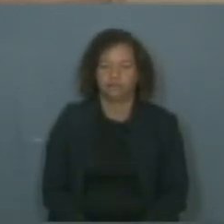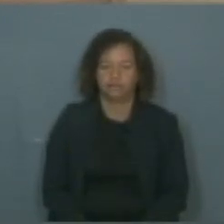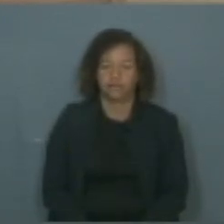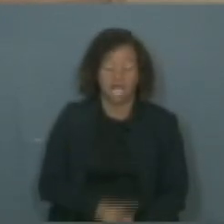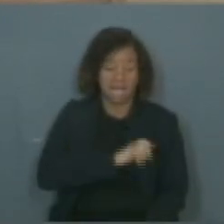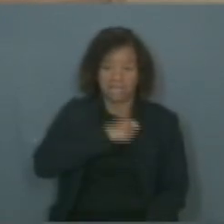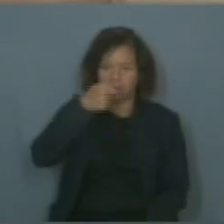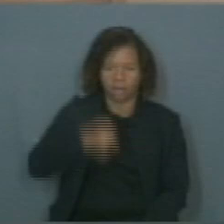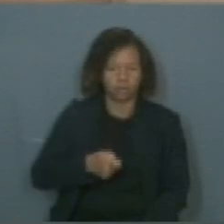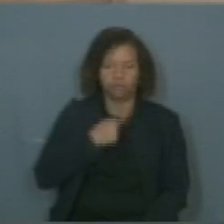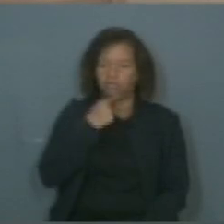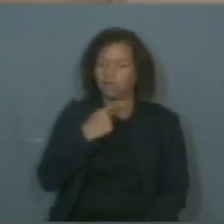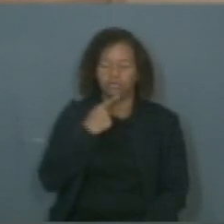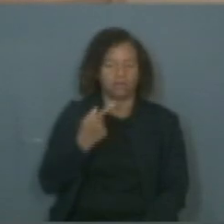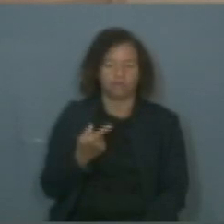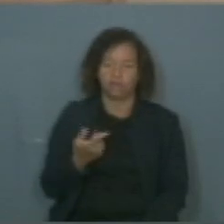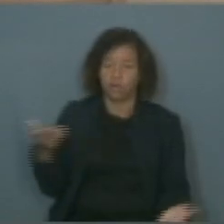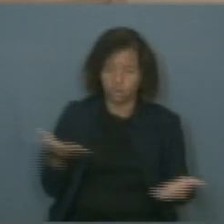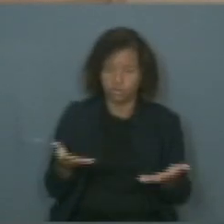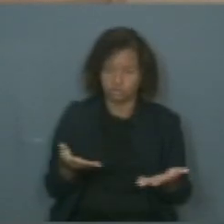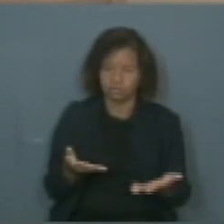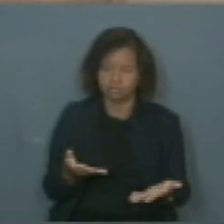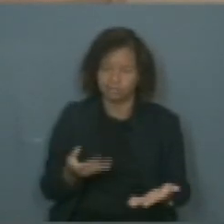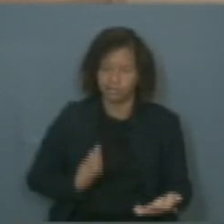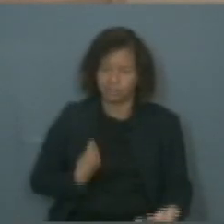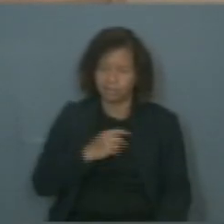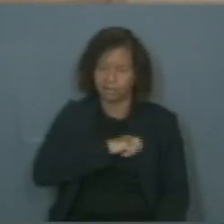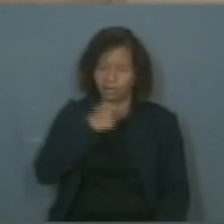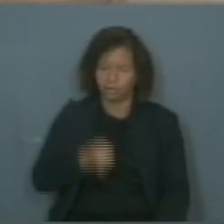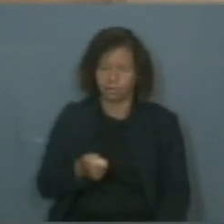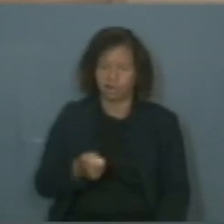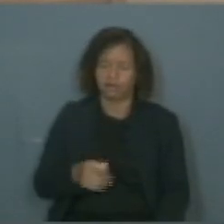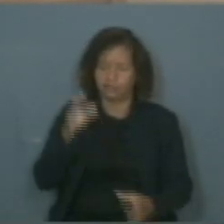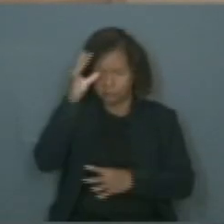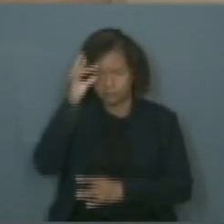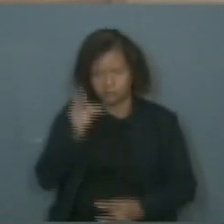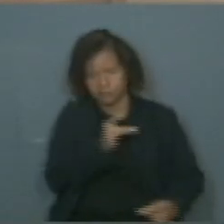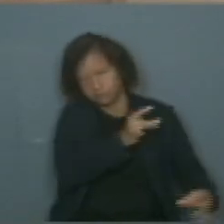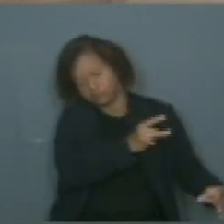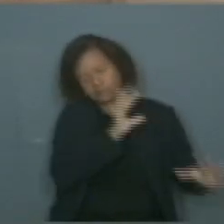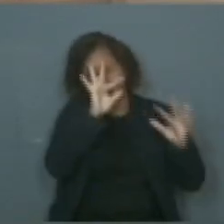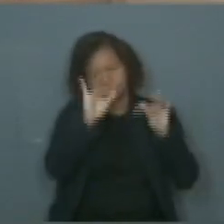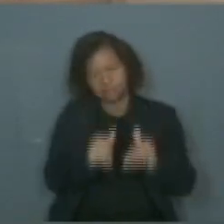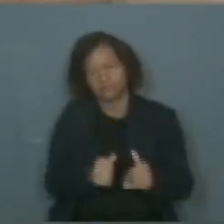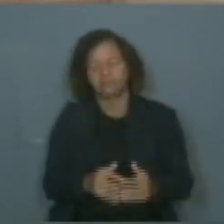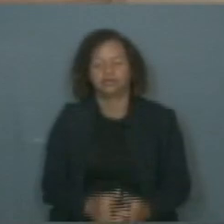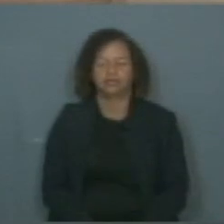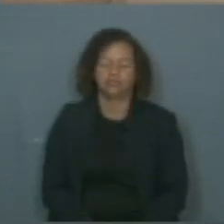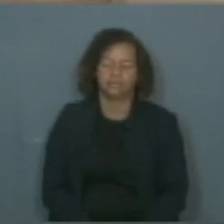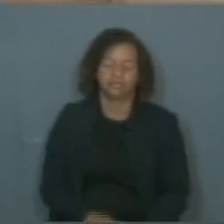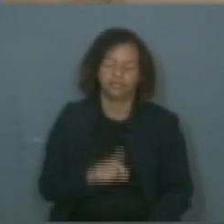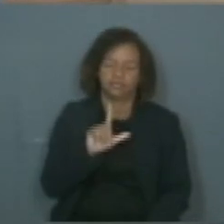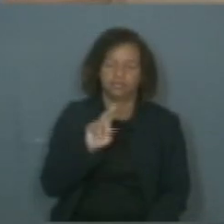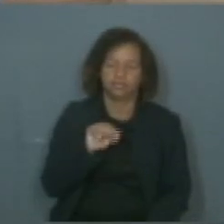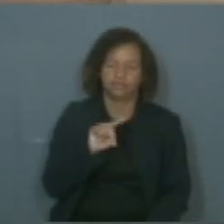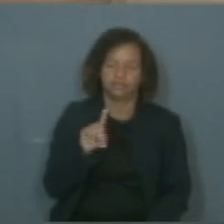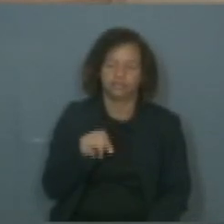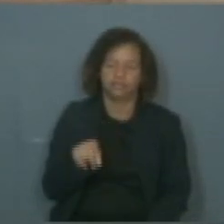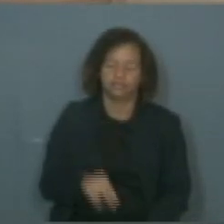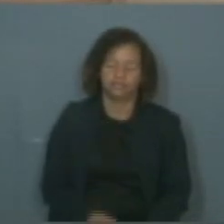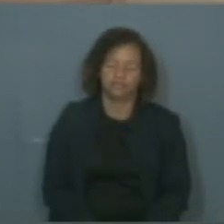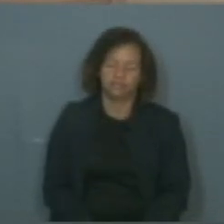Ditadura nenhuma presta, e hoje nós vivemos uma. Vou conceder uma parte para depois finalizar o vereador Luiz Eustáquio.